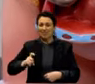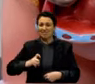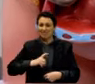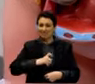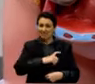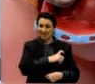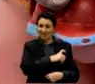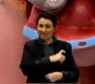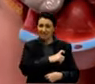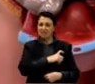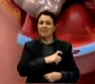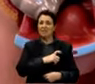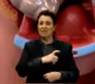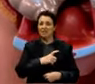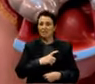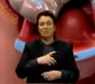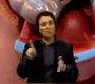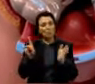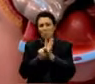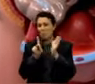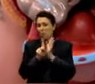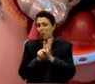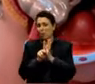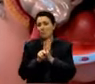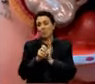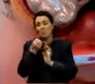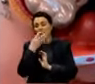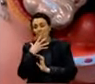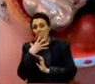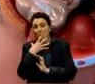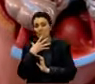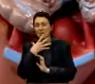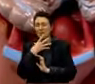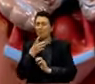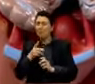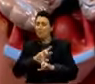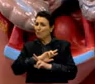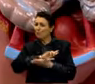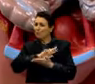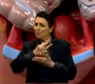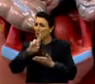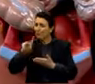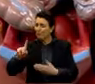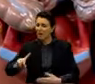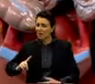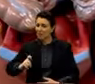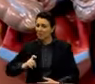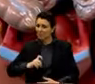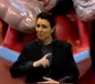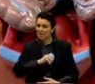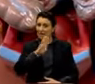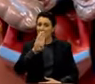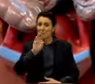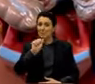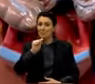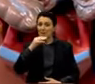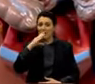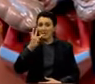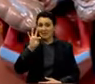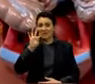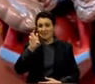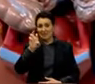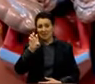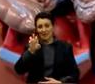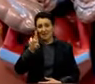vivem conosco beneficamente, várias bactérias, né? Várias espécies de bactérias que vivem